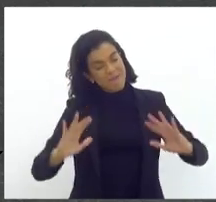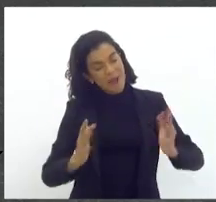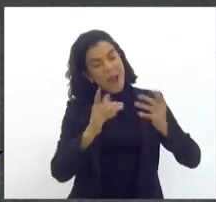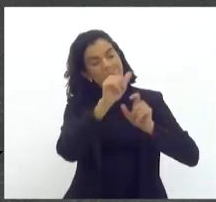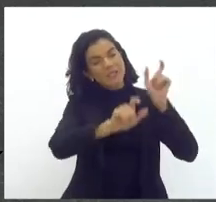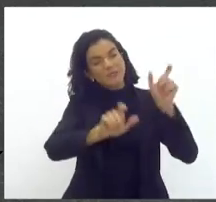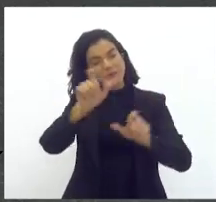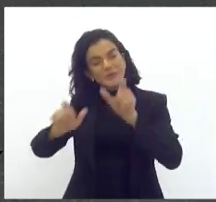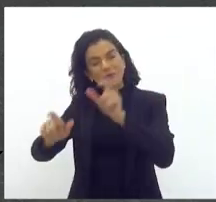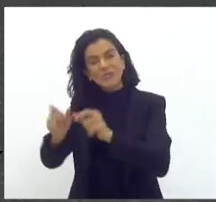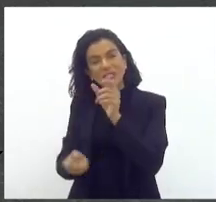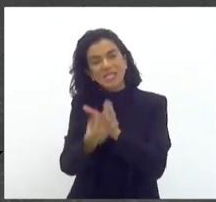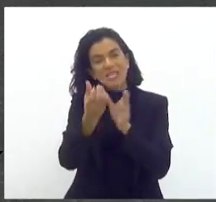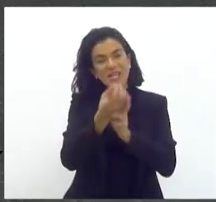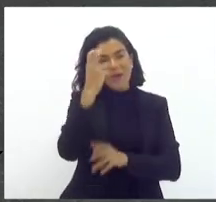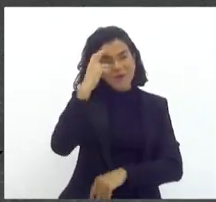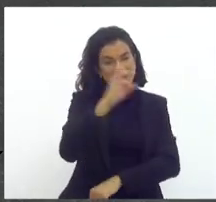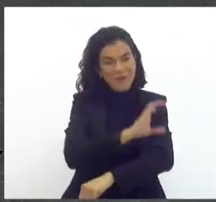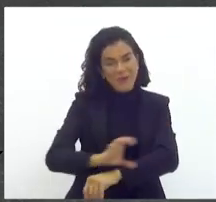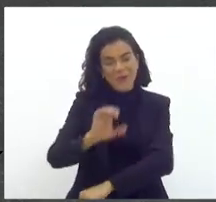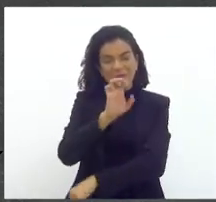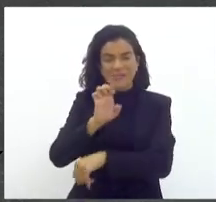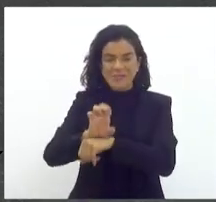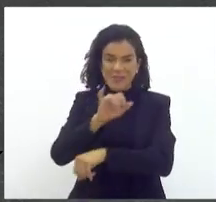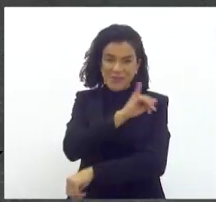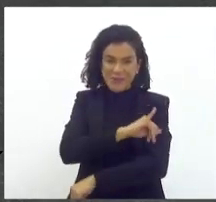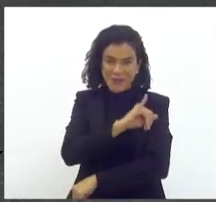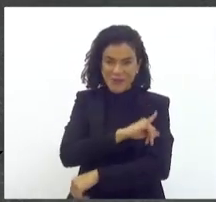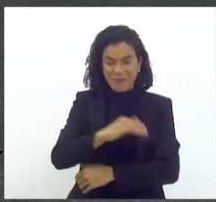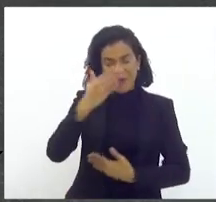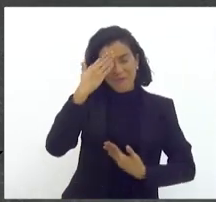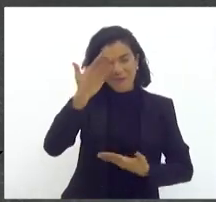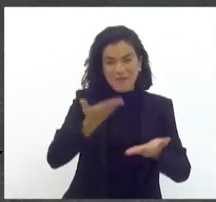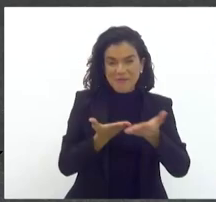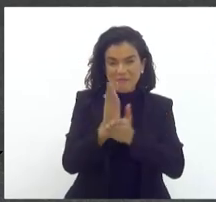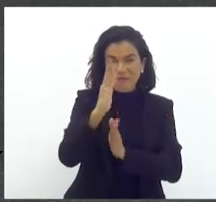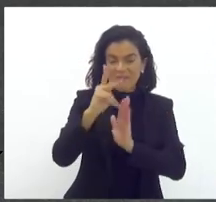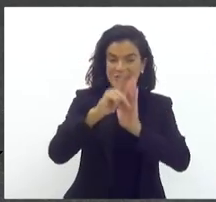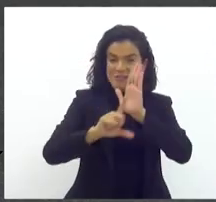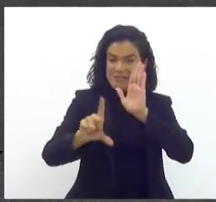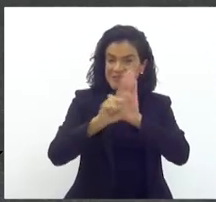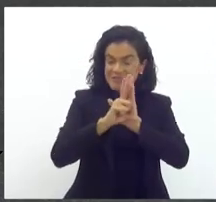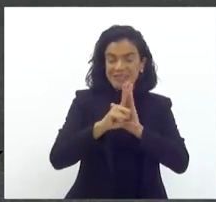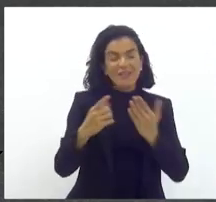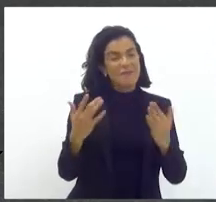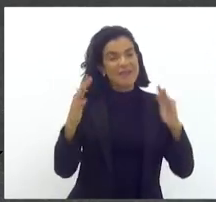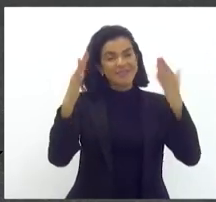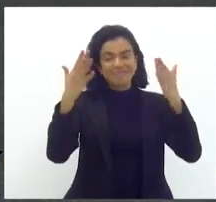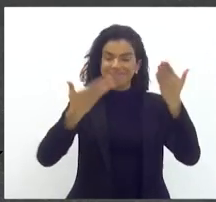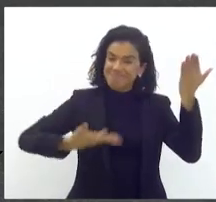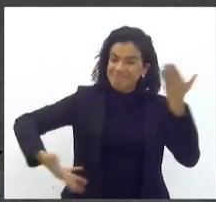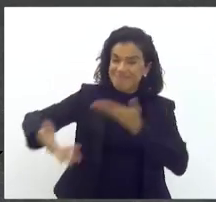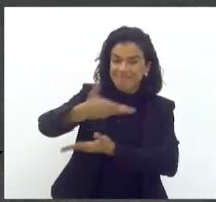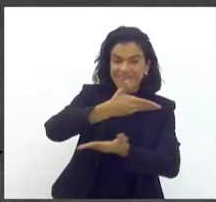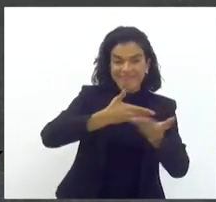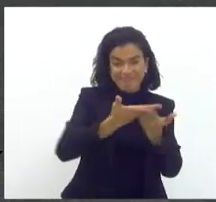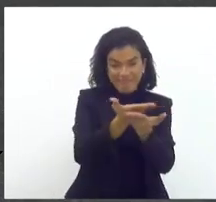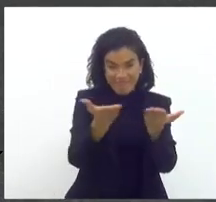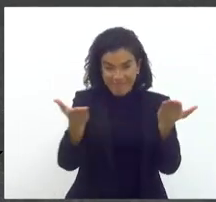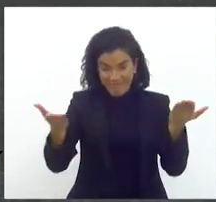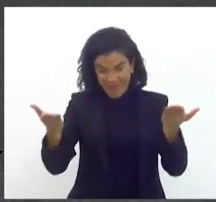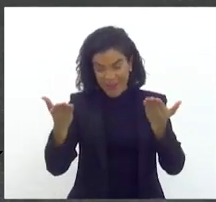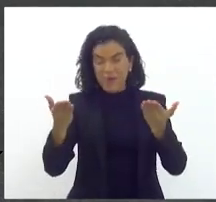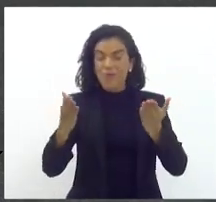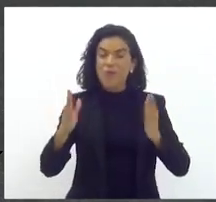fazedores de Cultura de todo o estado do Rio de Janeiro obrigado pela aprovação do projeto e também Celebrar e dividir com vossas excelências